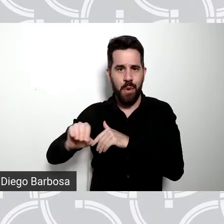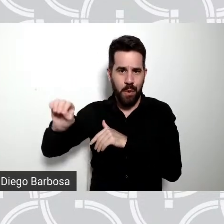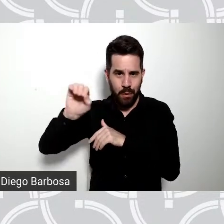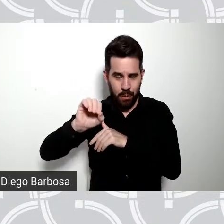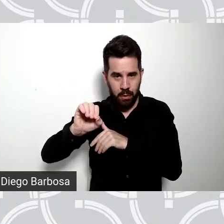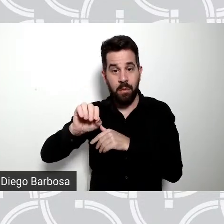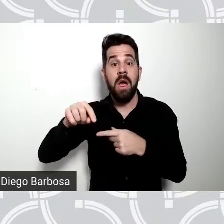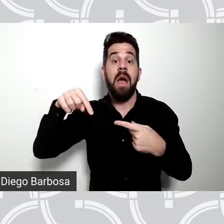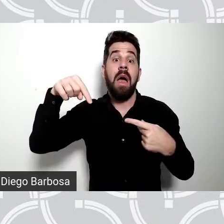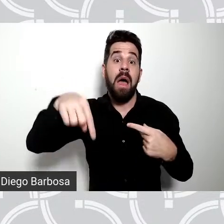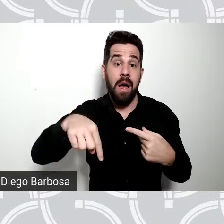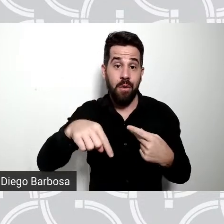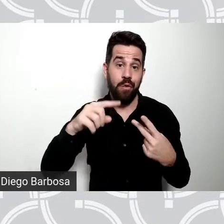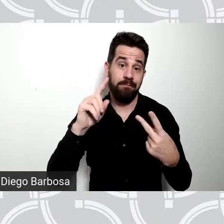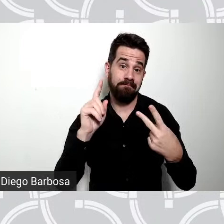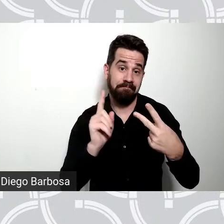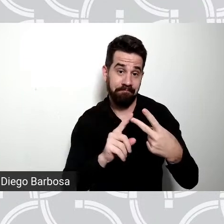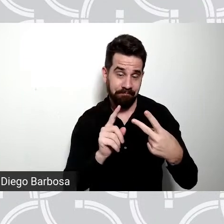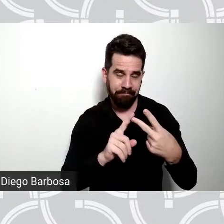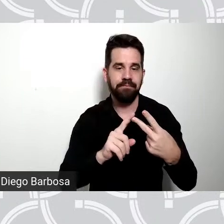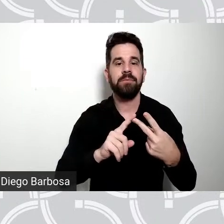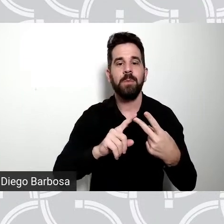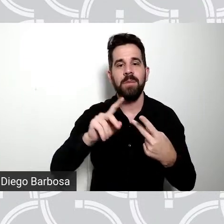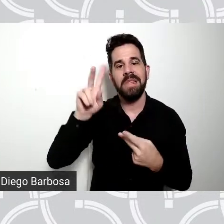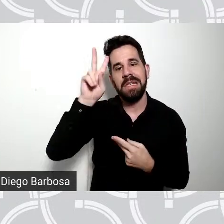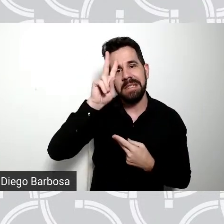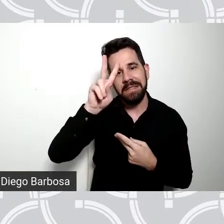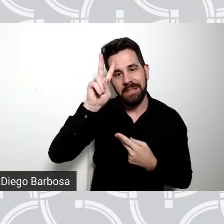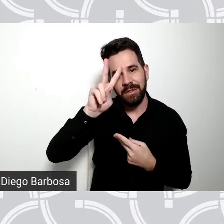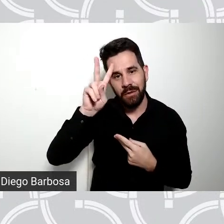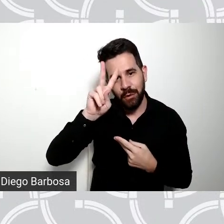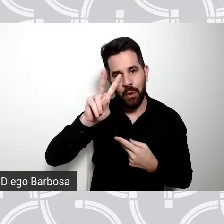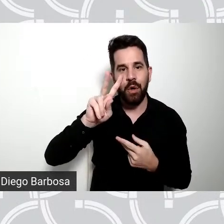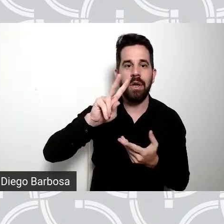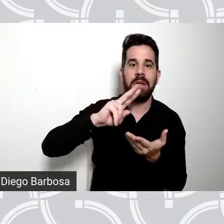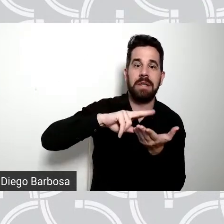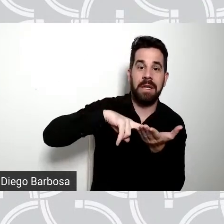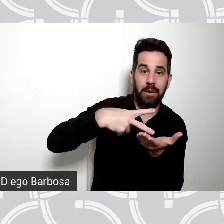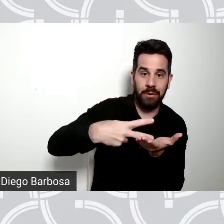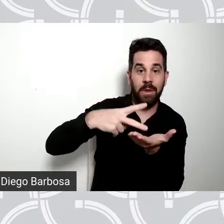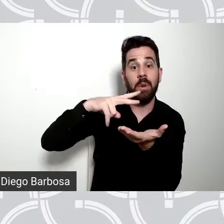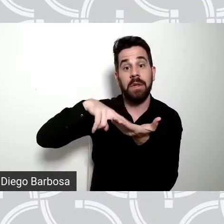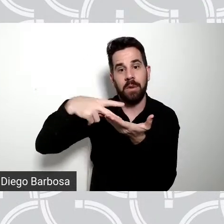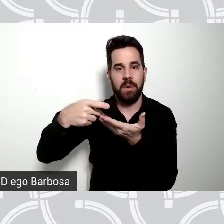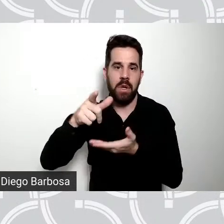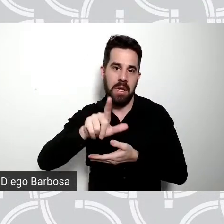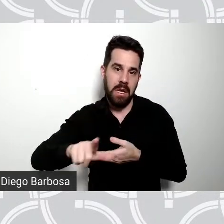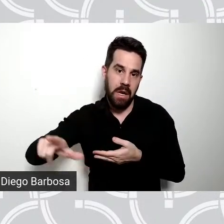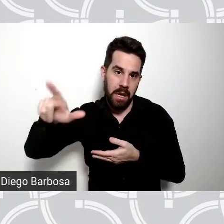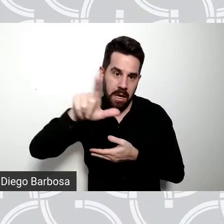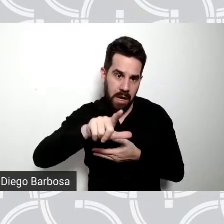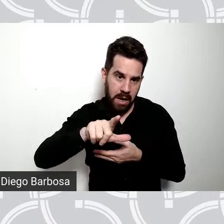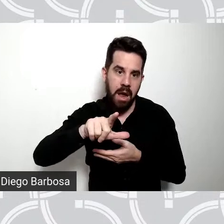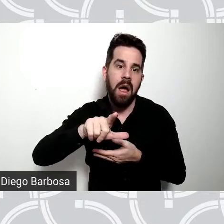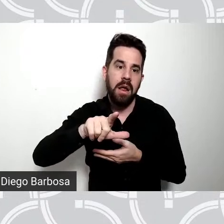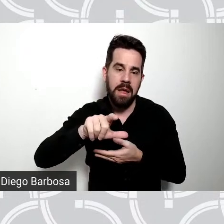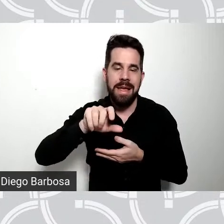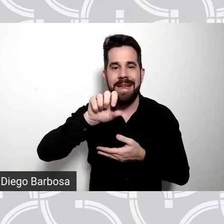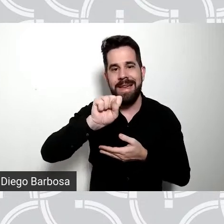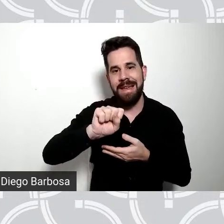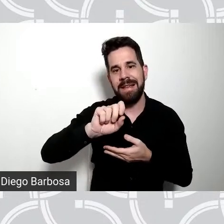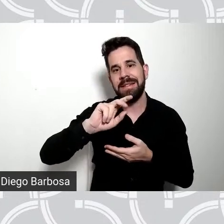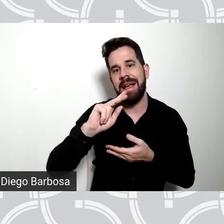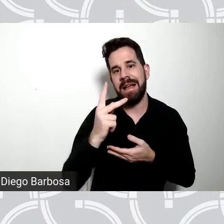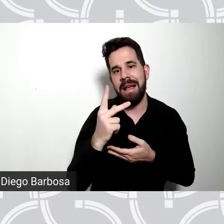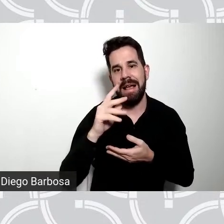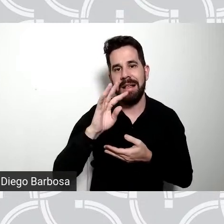Seminário de História da Tradução e da Tradução Literária, o SHTTL. Né? Para maiores informações sobre esses dois eventos e sobre o núcleo de história